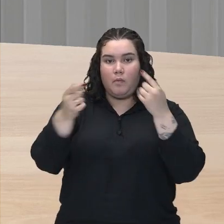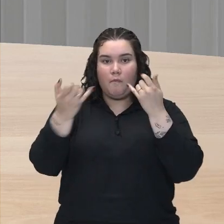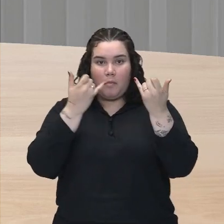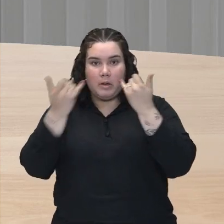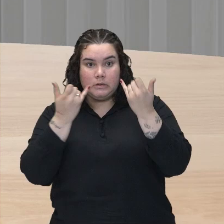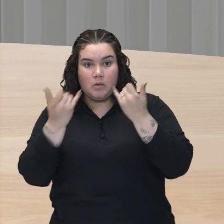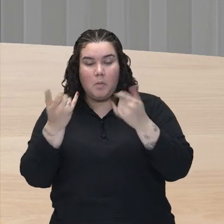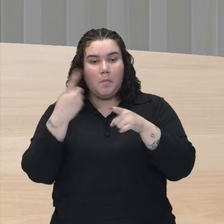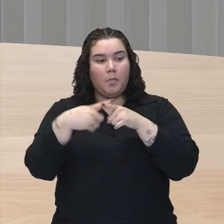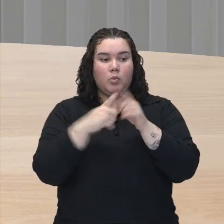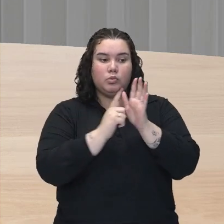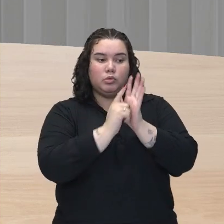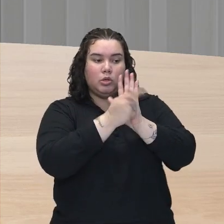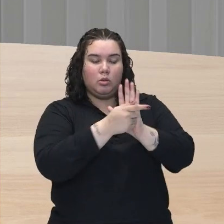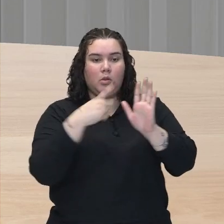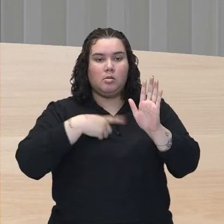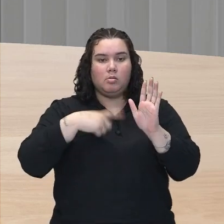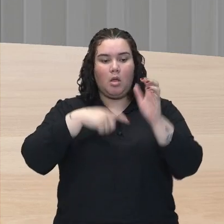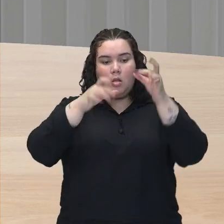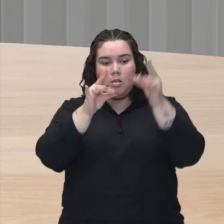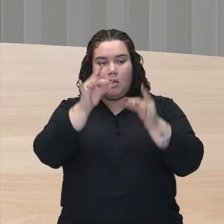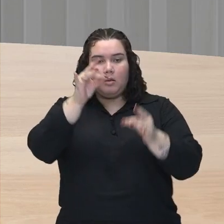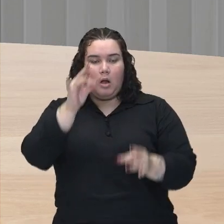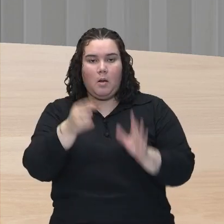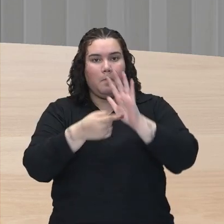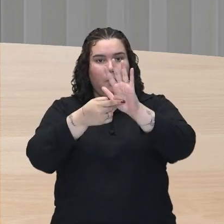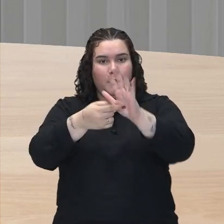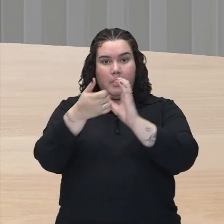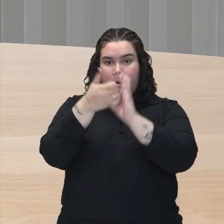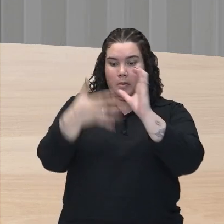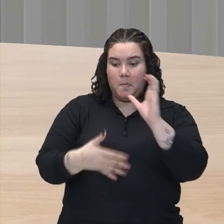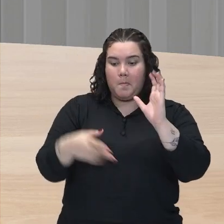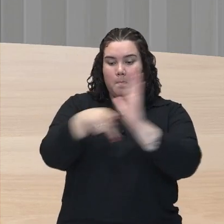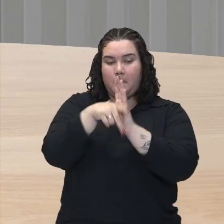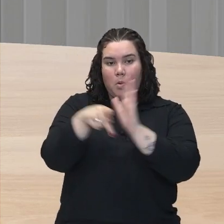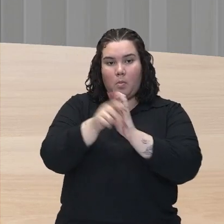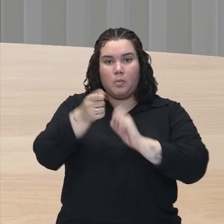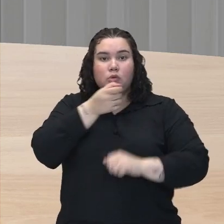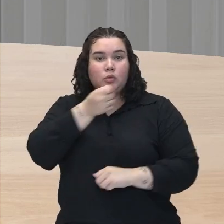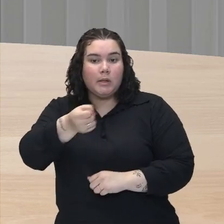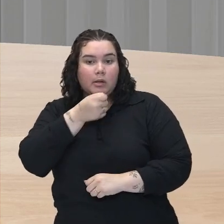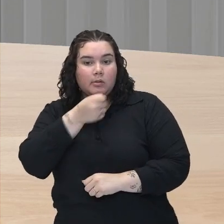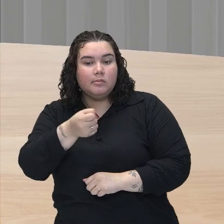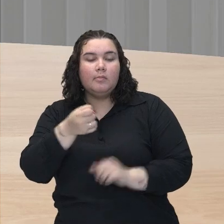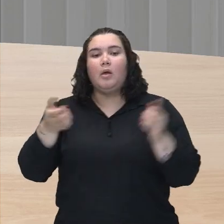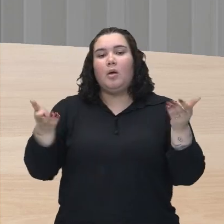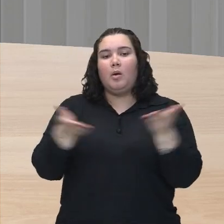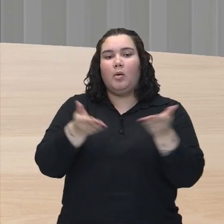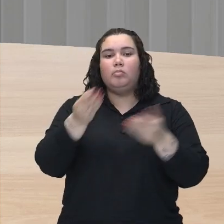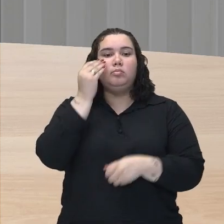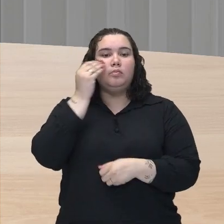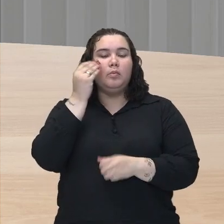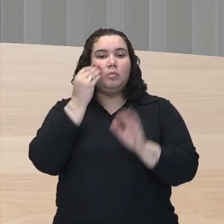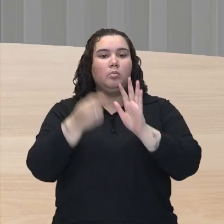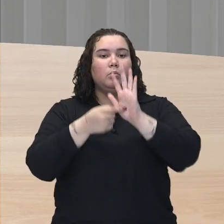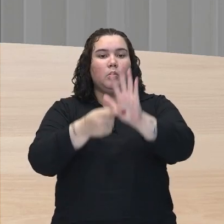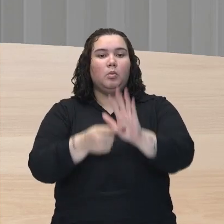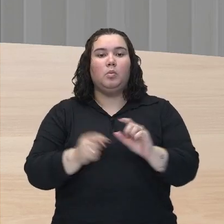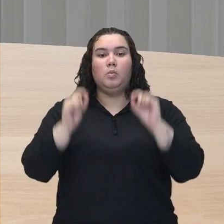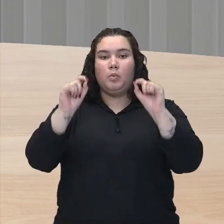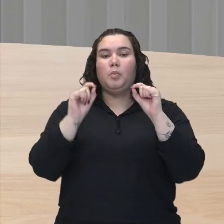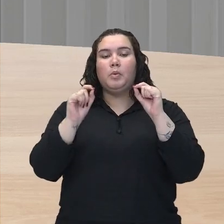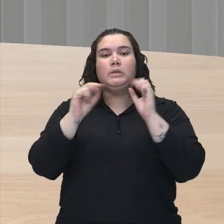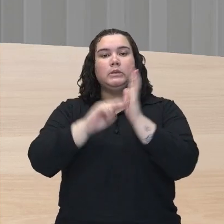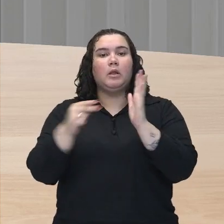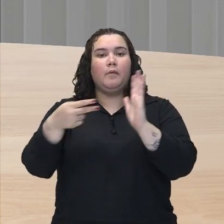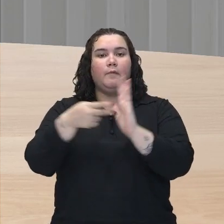o gênero se desenvolveu e trouxe esses elementos também do jornalismo, a gente vai ver aí com vocês na tela o que é a